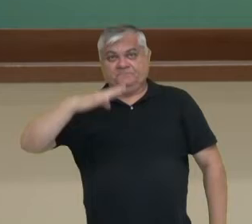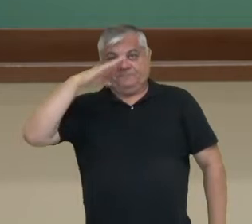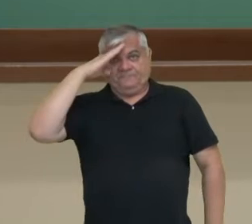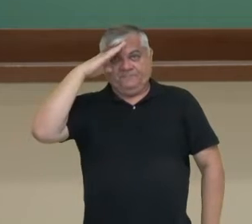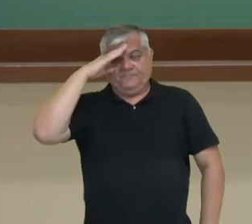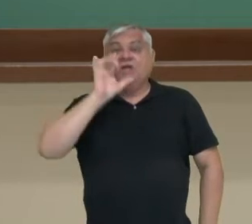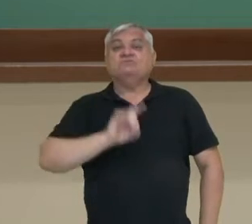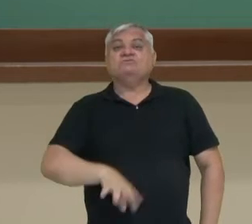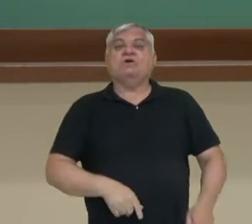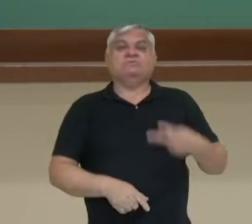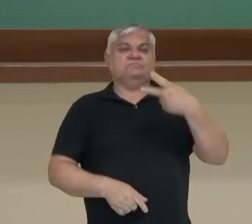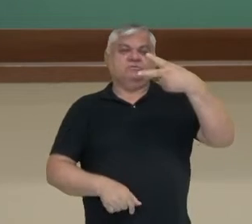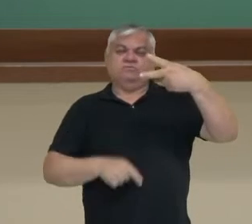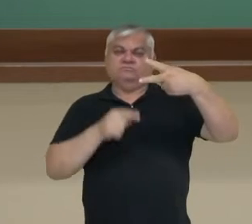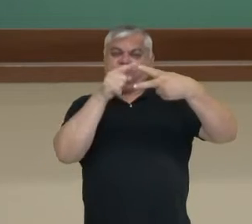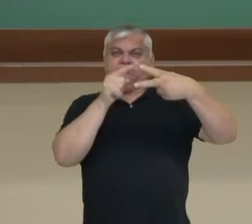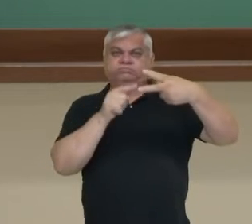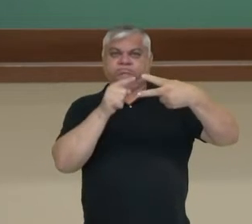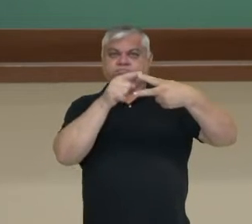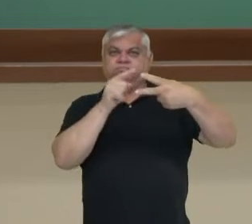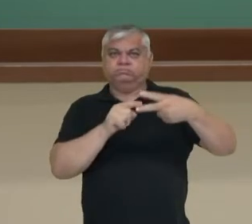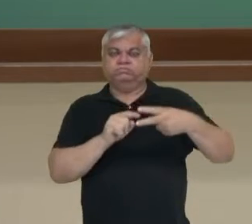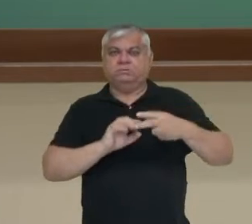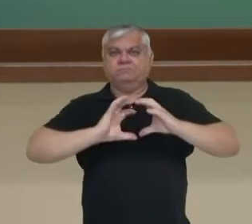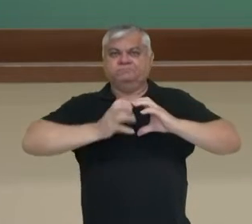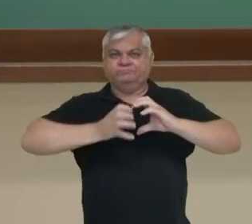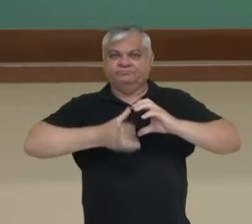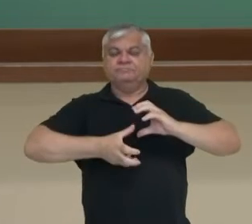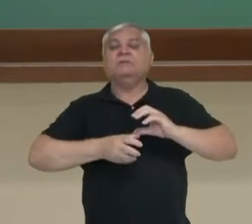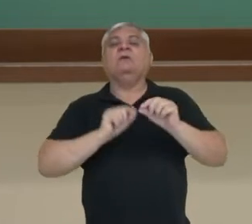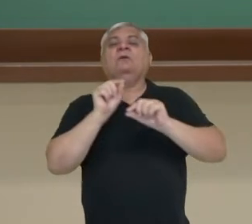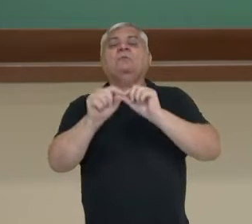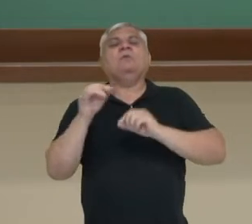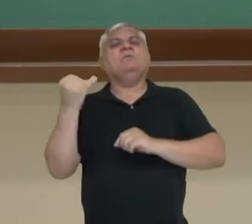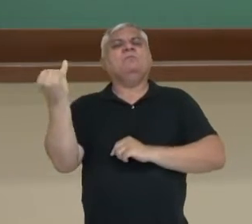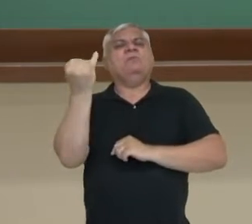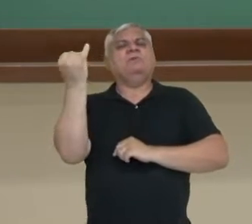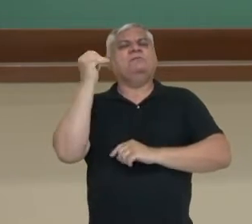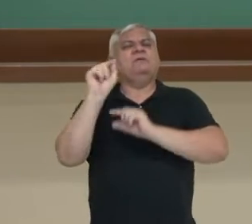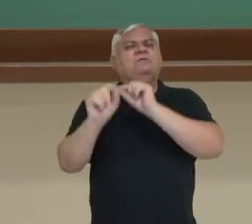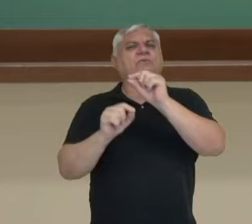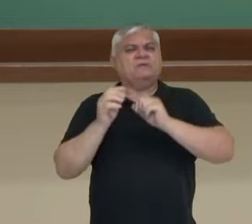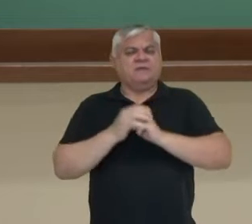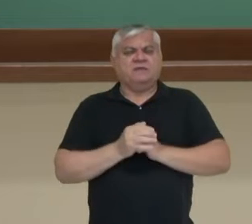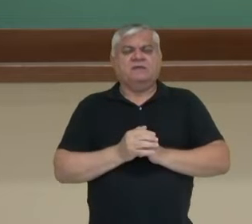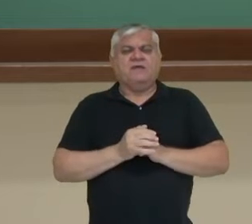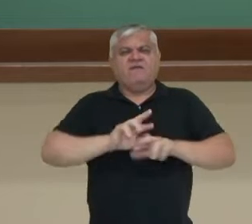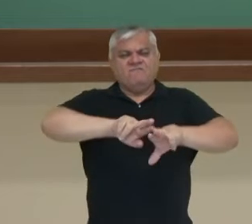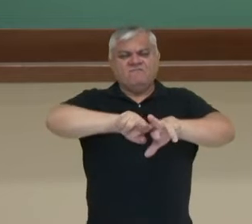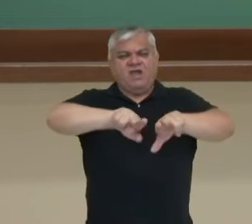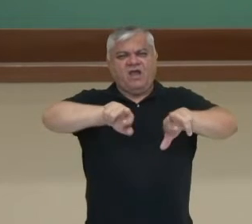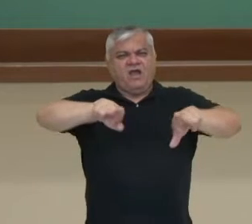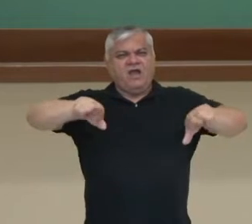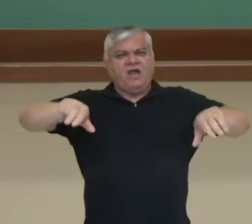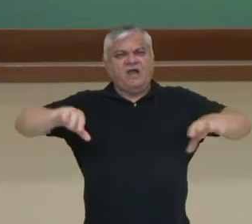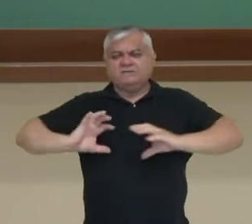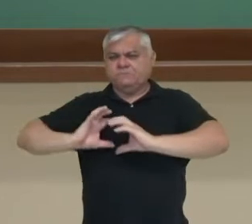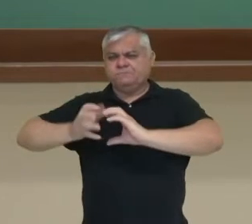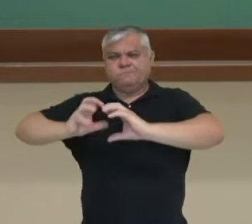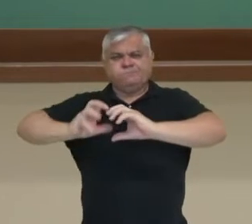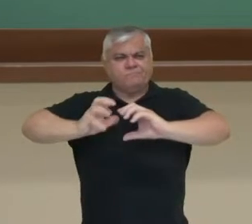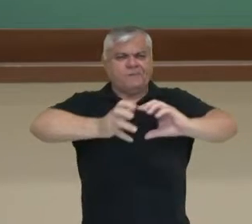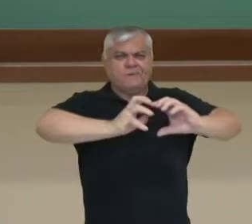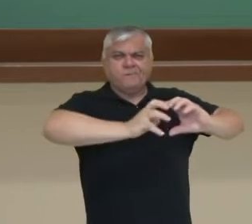2 partidos políticos. Agora vem a pergunta, qual é a importância do pluripartidarismo? Nós temos